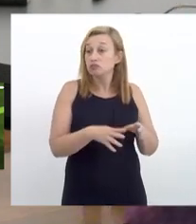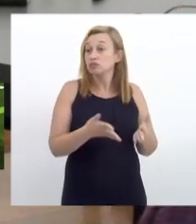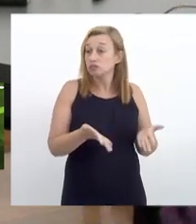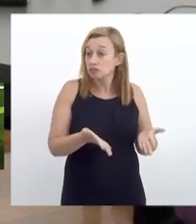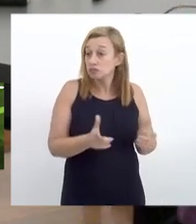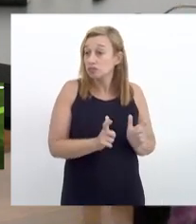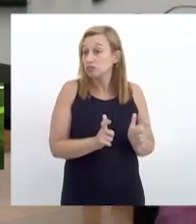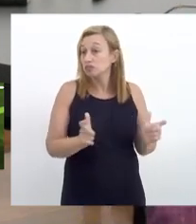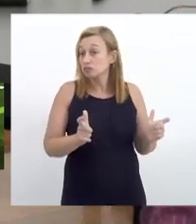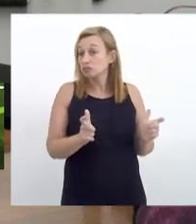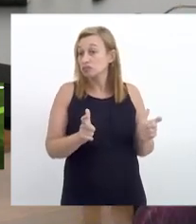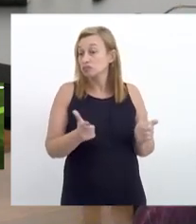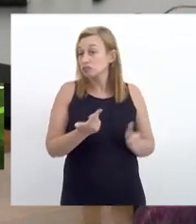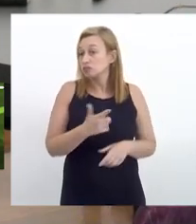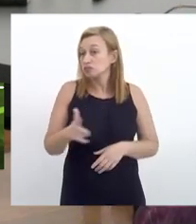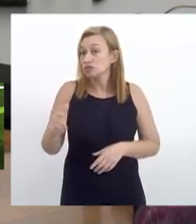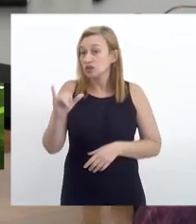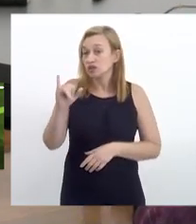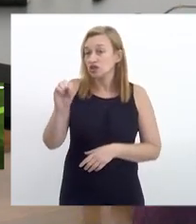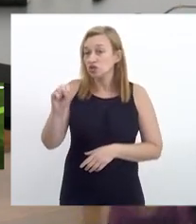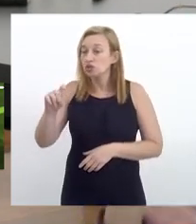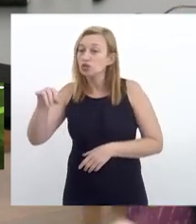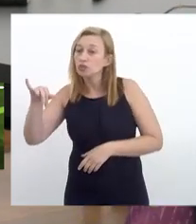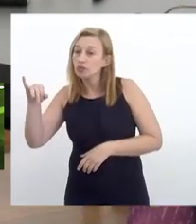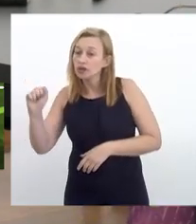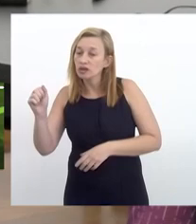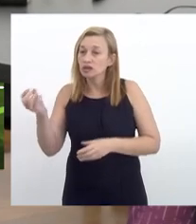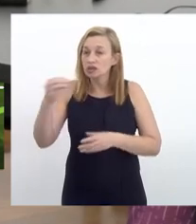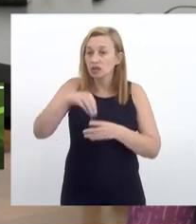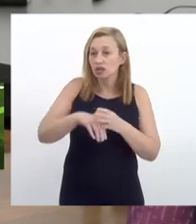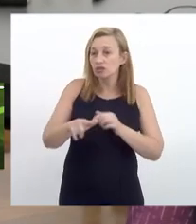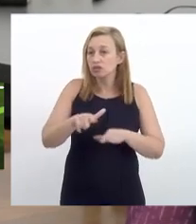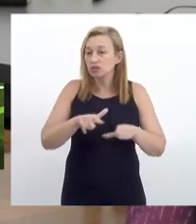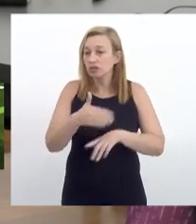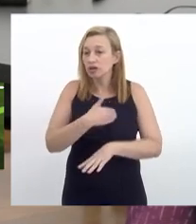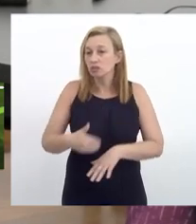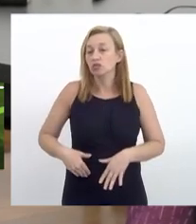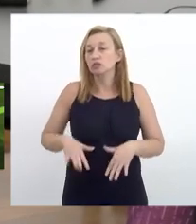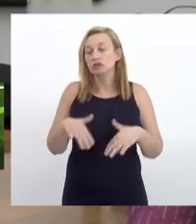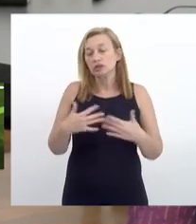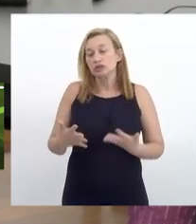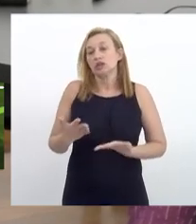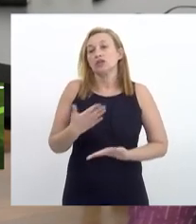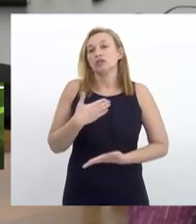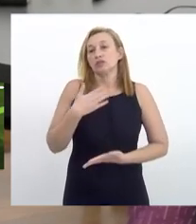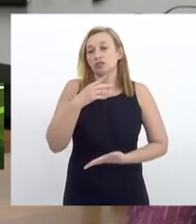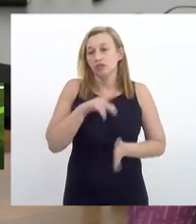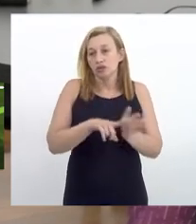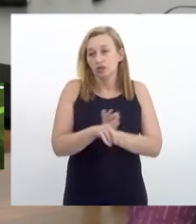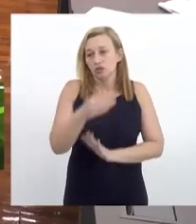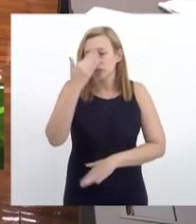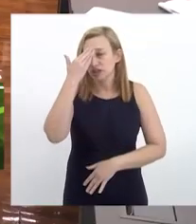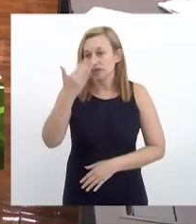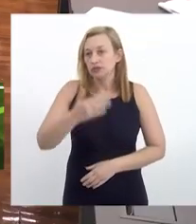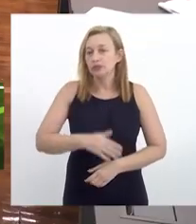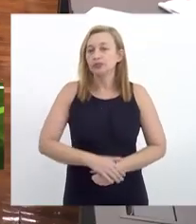Sem isonomia Dentro Do serviço Público Enfim Acho que é isso Muito obrigada